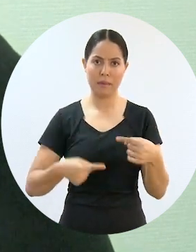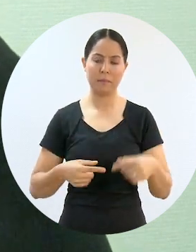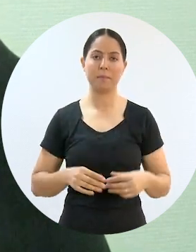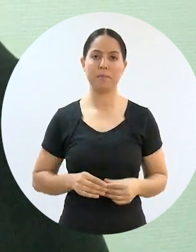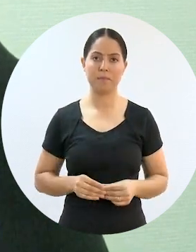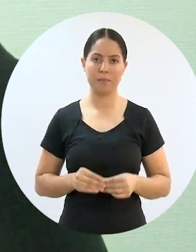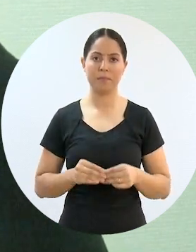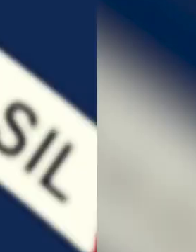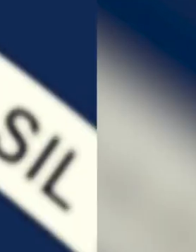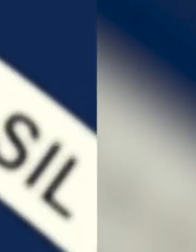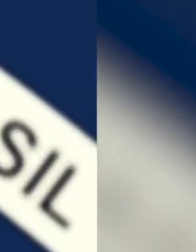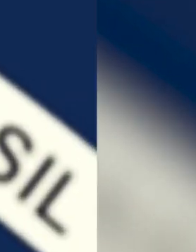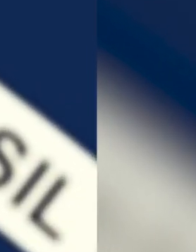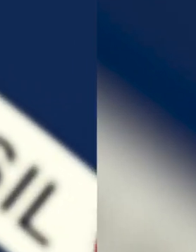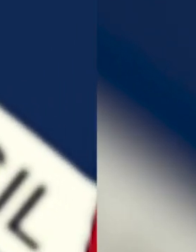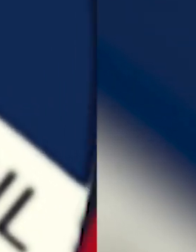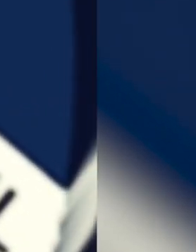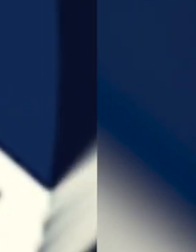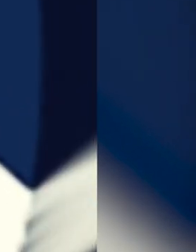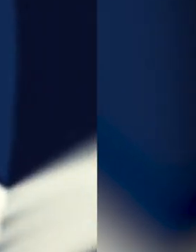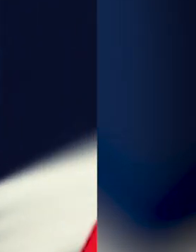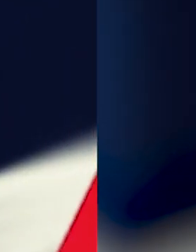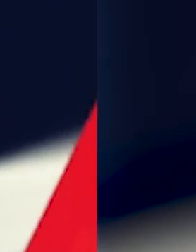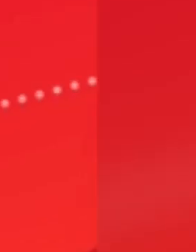da OAB, essas questões.